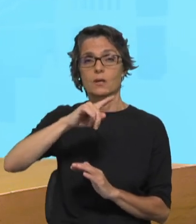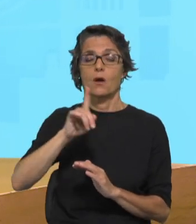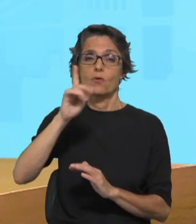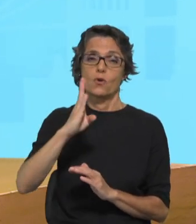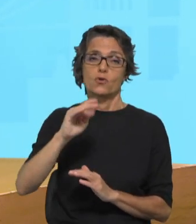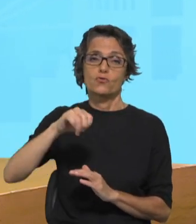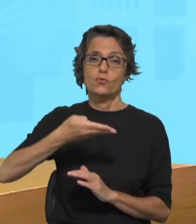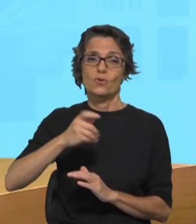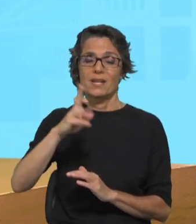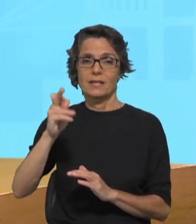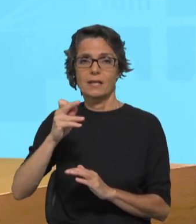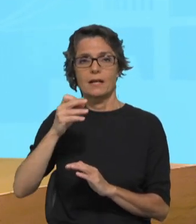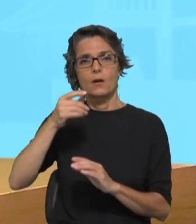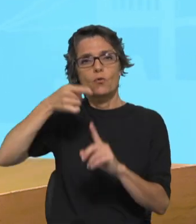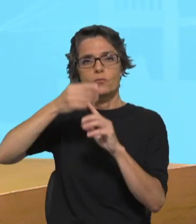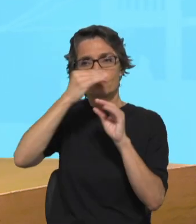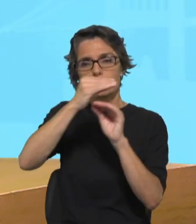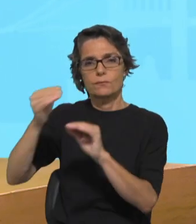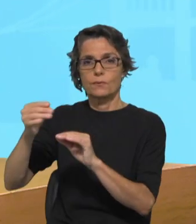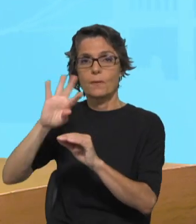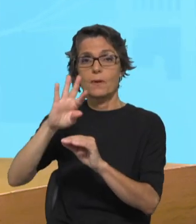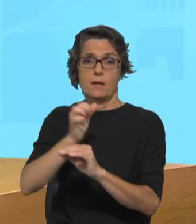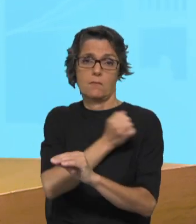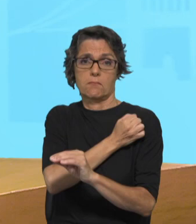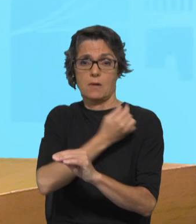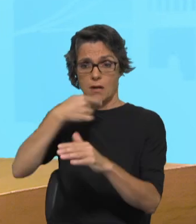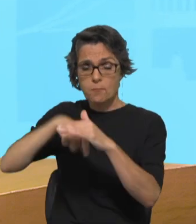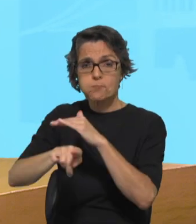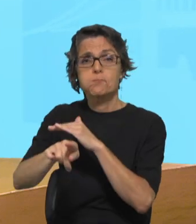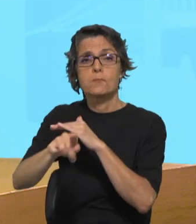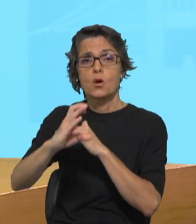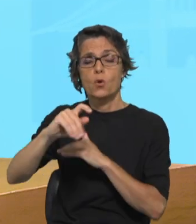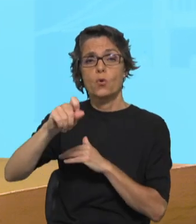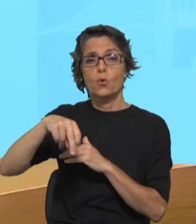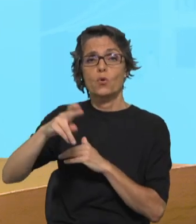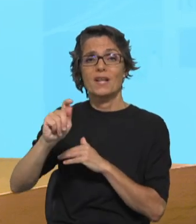fazer evangelização, e foi para a casa de um pagão, chamado Cornélio.